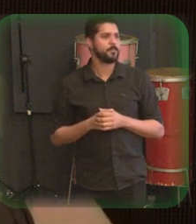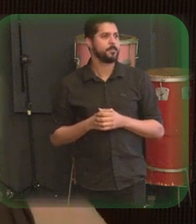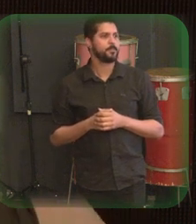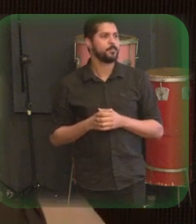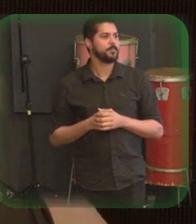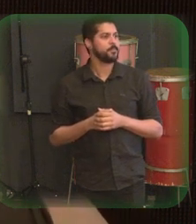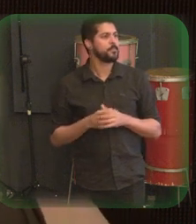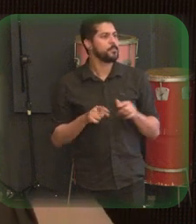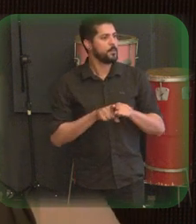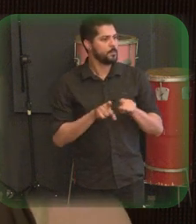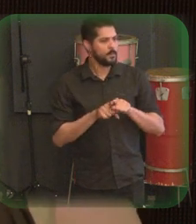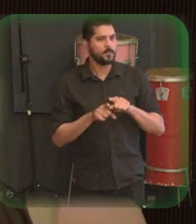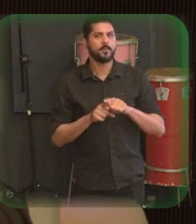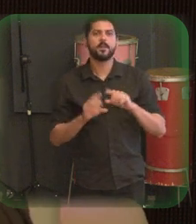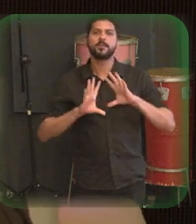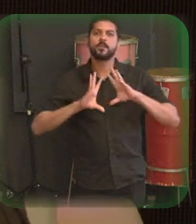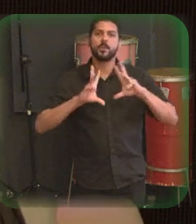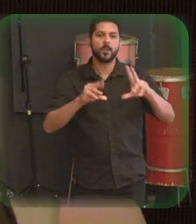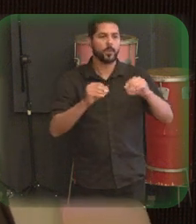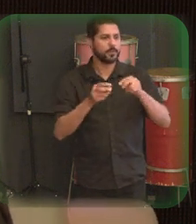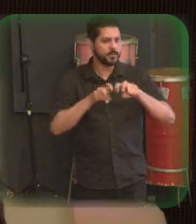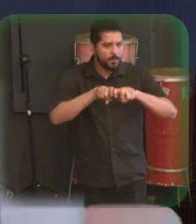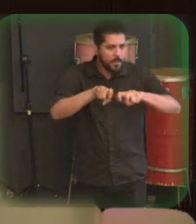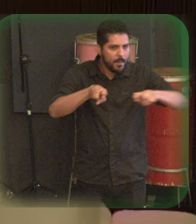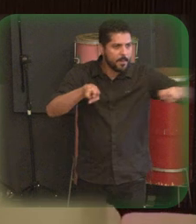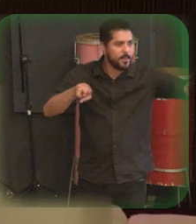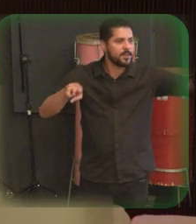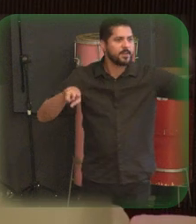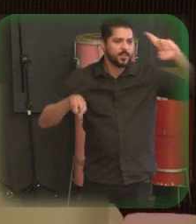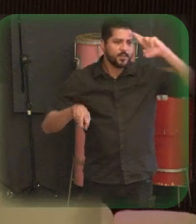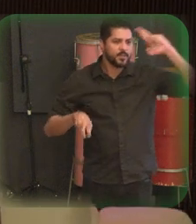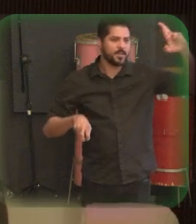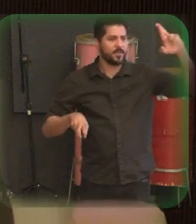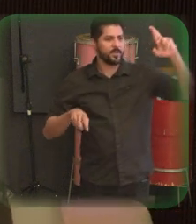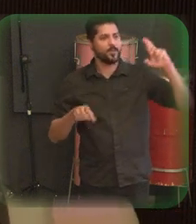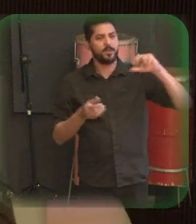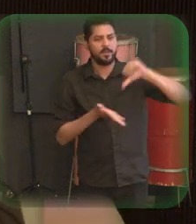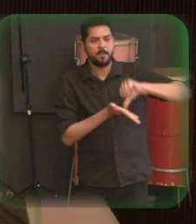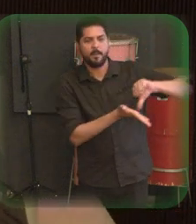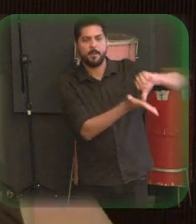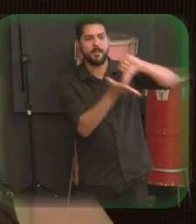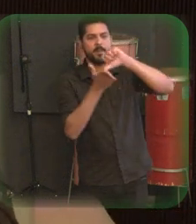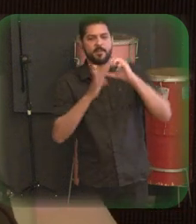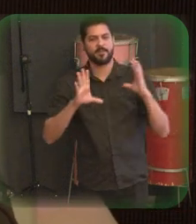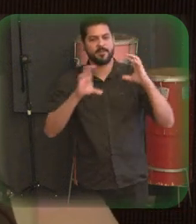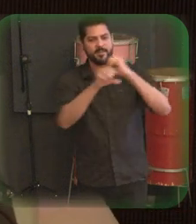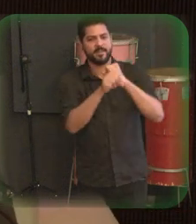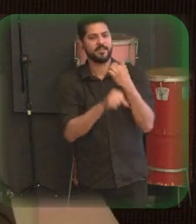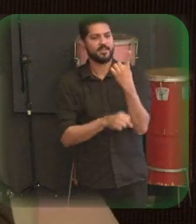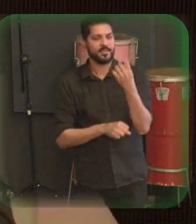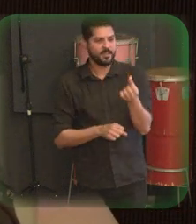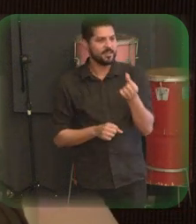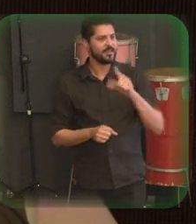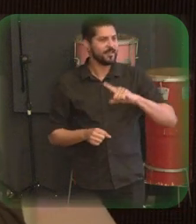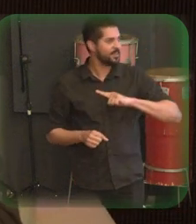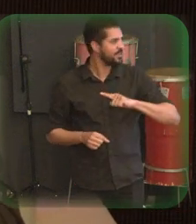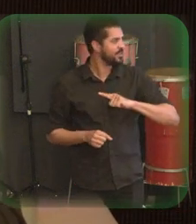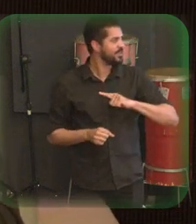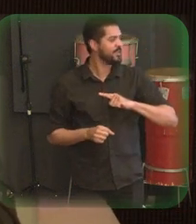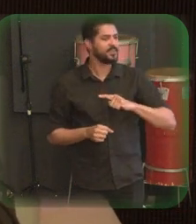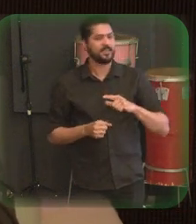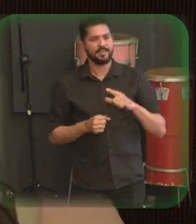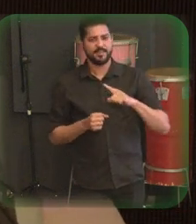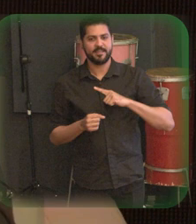Ministro, também temos diretores e diretoras gerais, somos 16 campi, né, espalhados pelo estado de Pernambuco, várias diretoras e diretores aqui, professora Fátima,